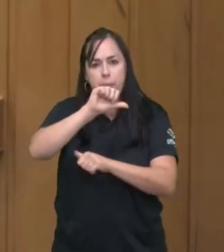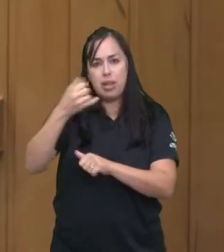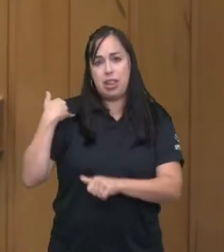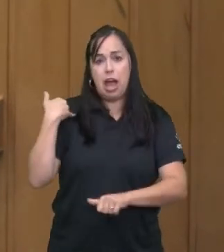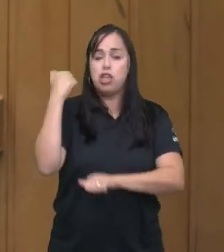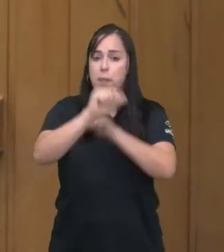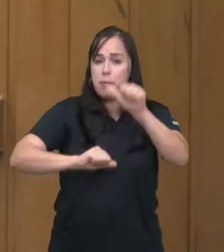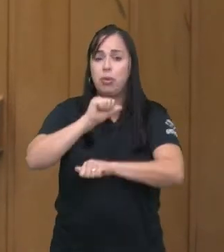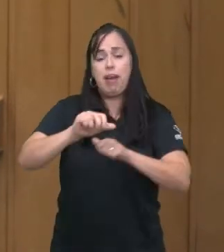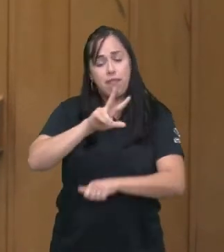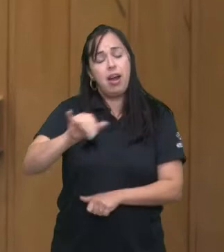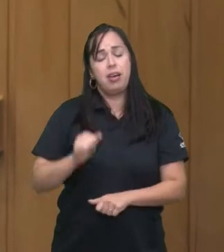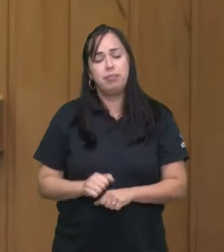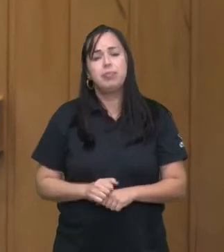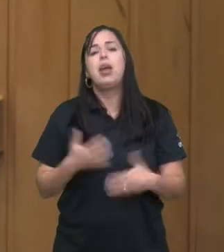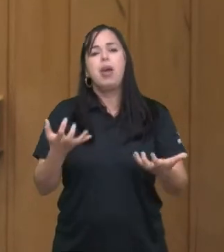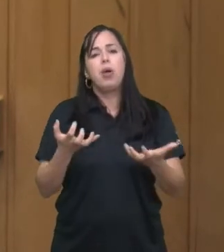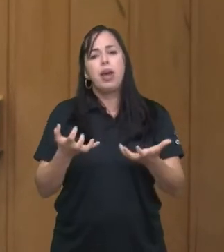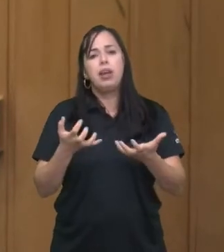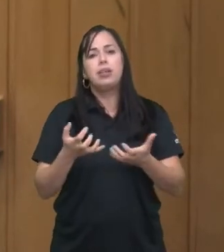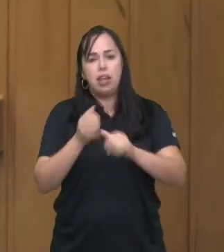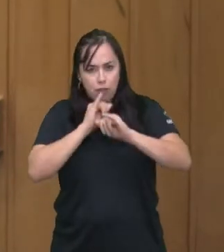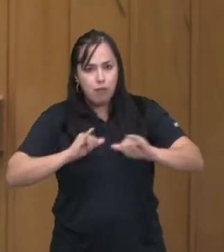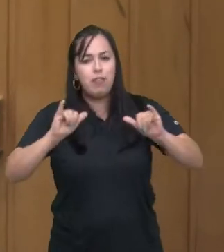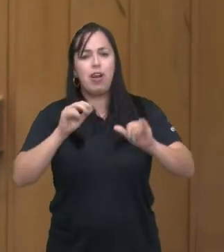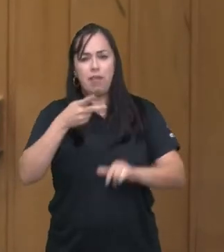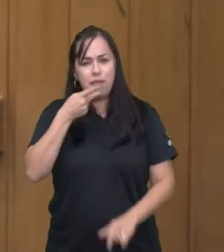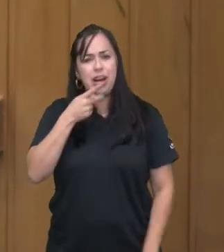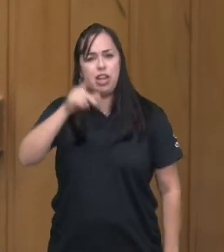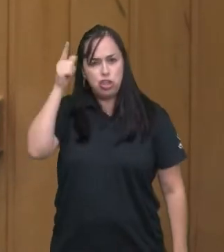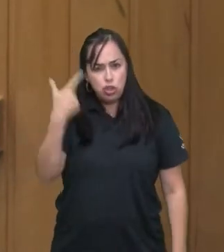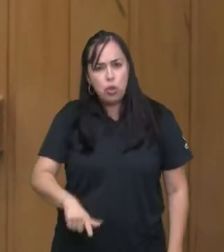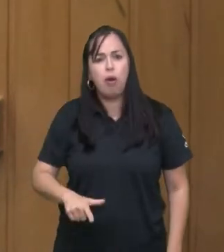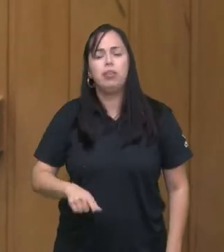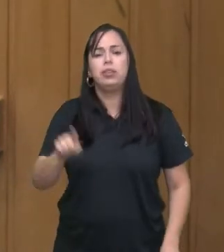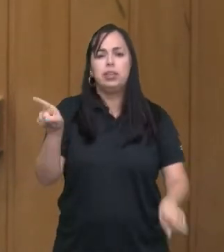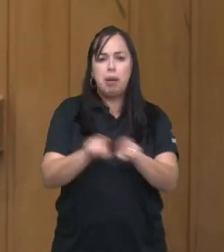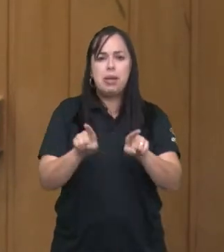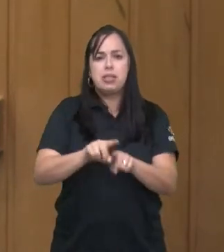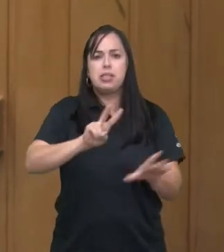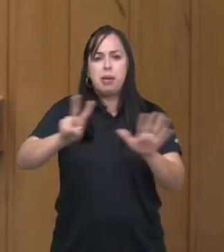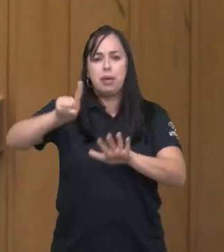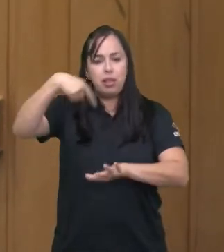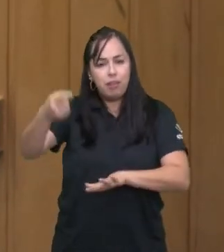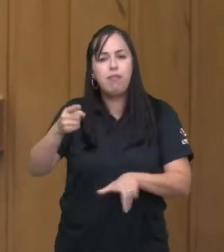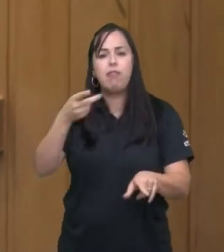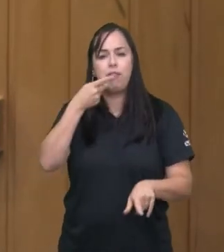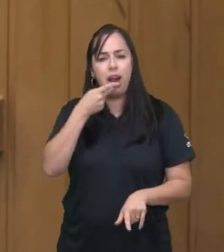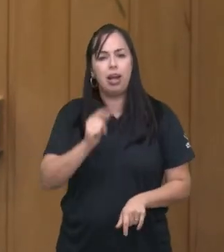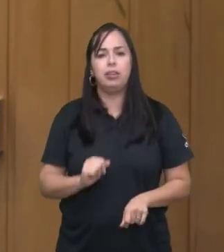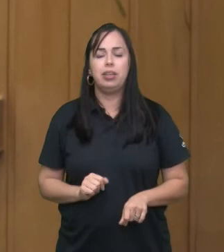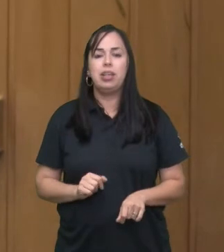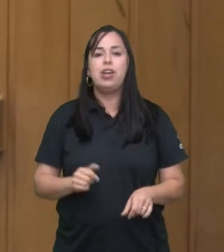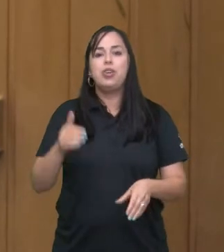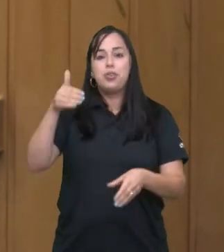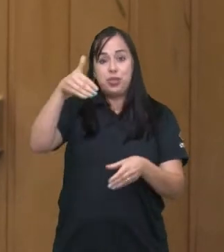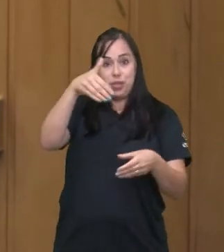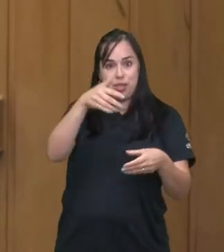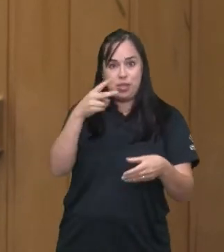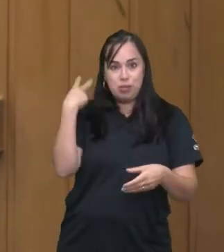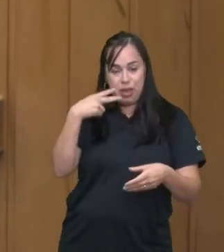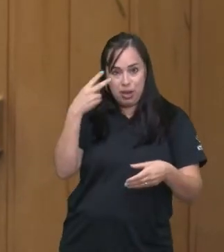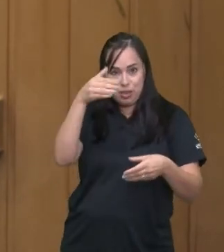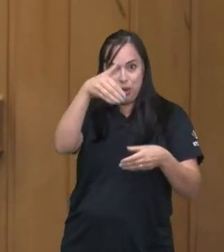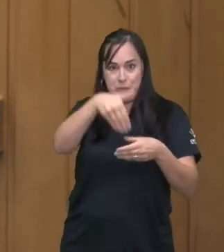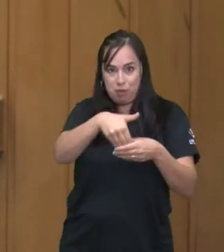servidores. Então, eu quis falar e vou repetir semana que vem, porque os vereadores que votaram na mudança do PELON,